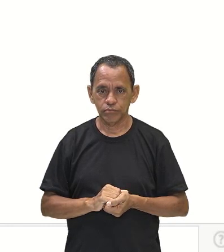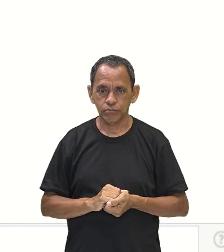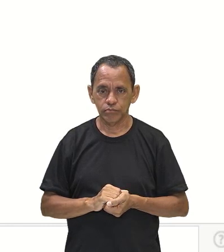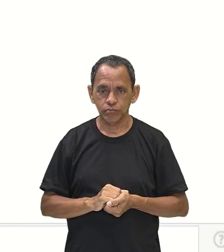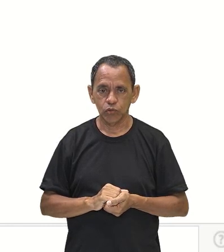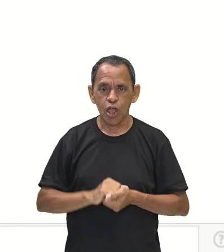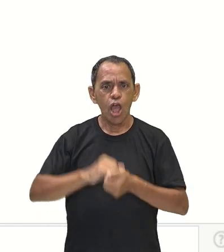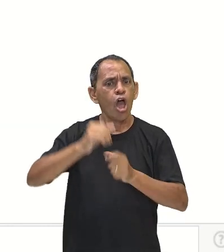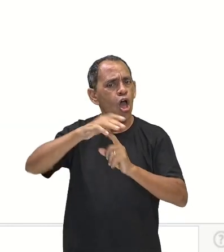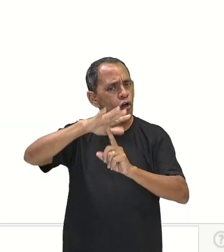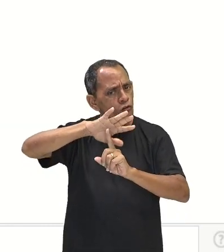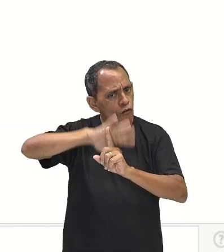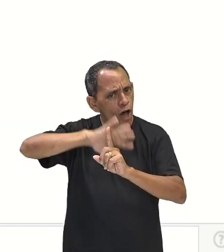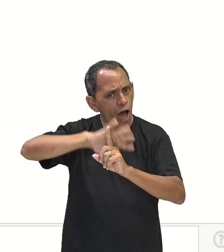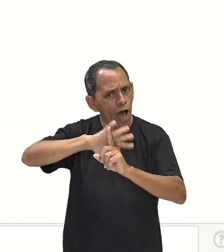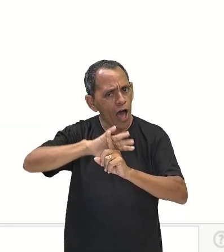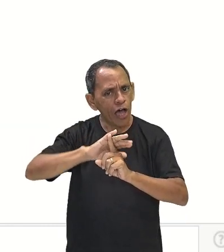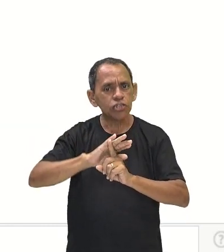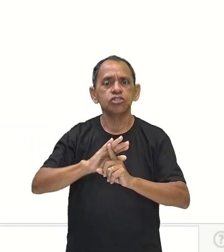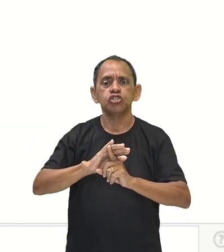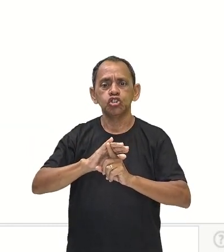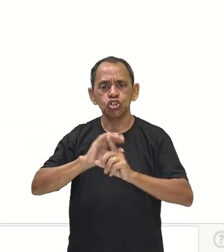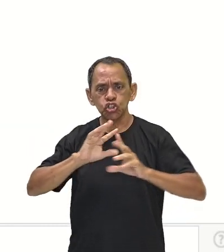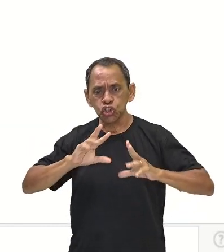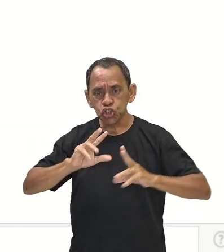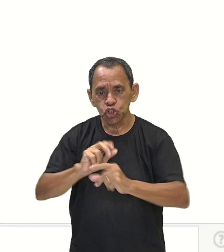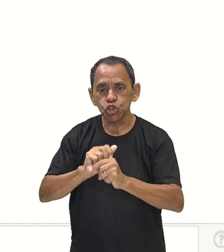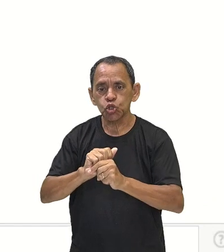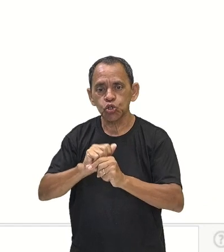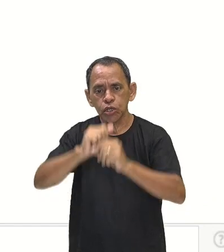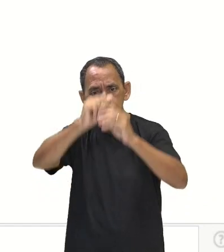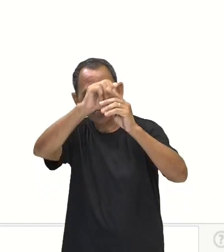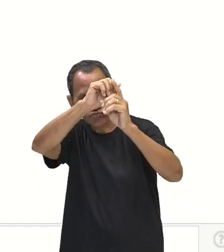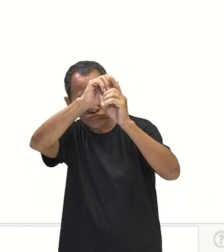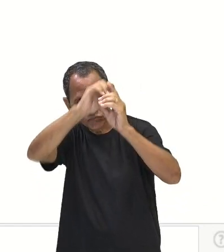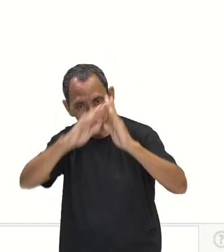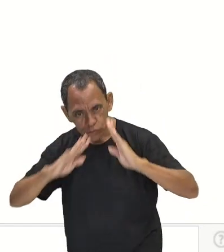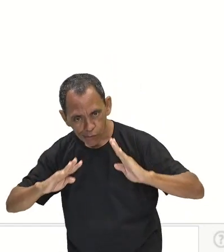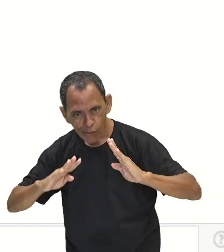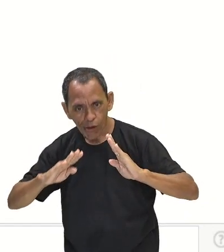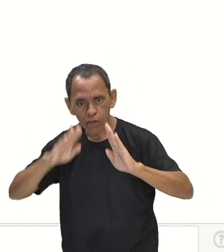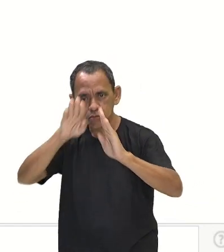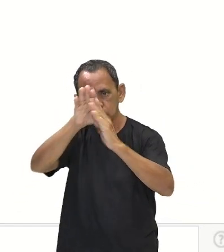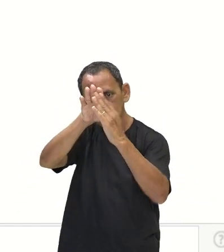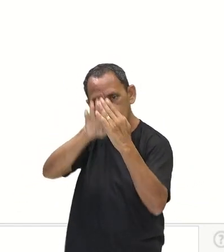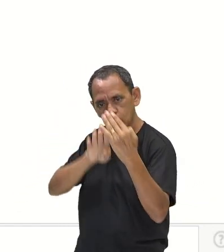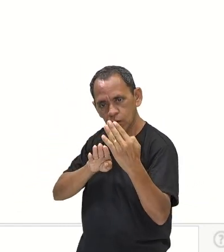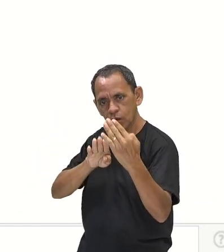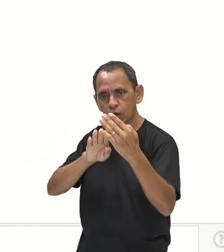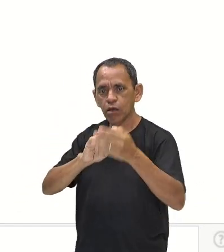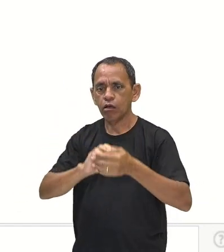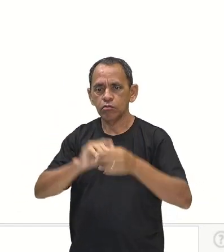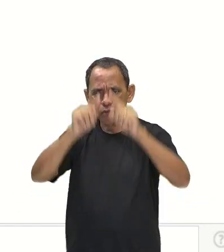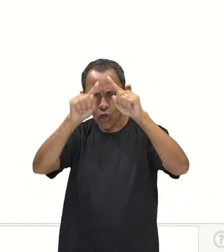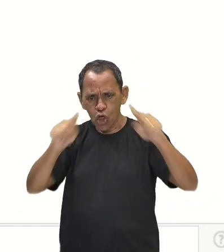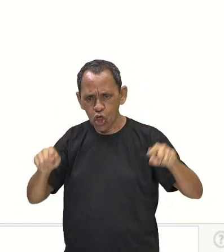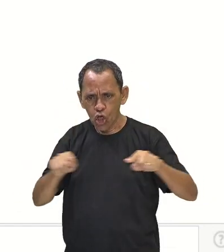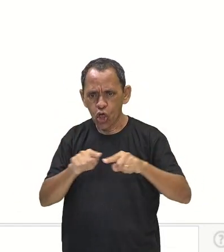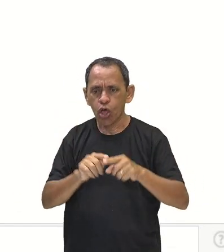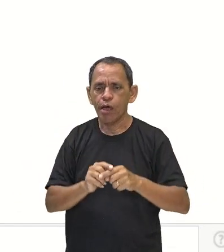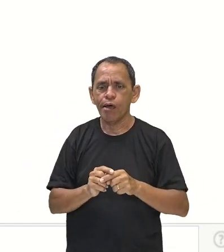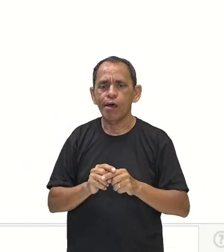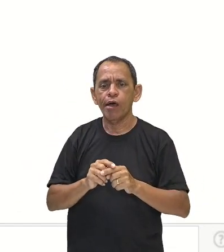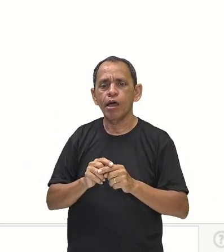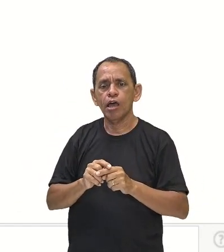são todas triangulares, tá? Então, são esses lados aqui, Nós temos esse lado onde está